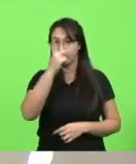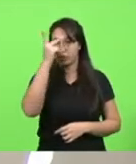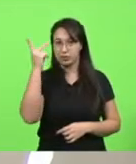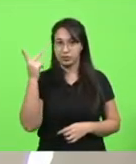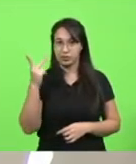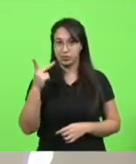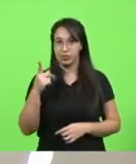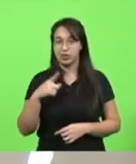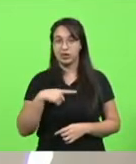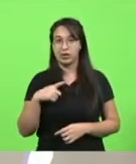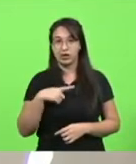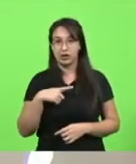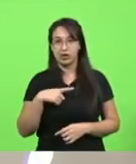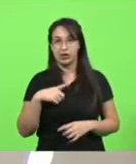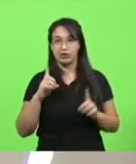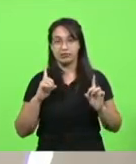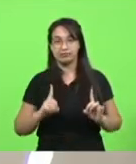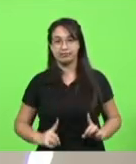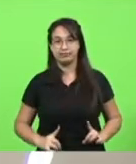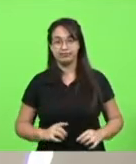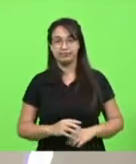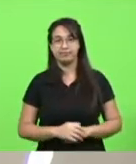Deficiência. Em discussão.